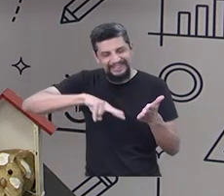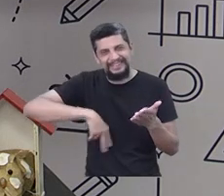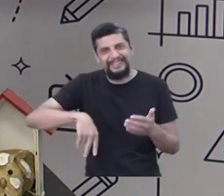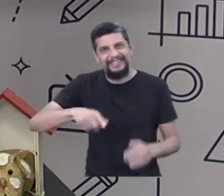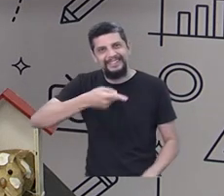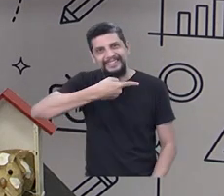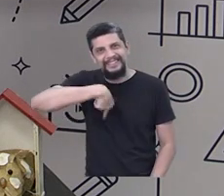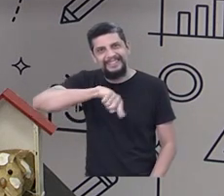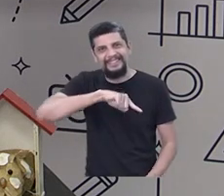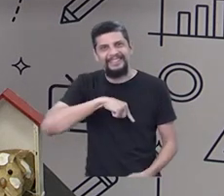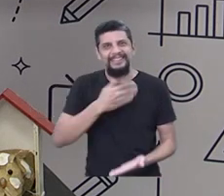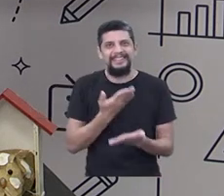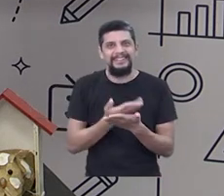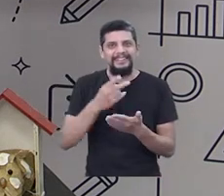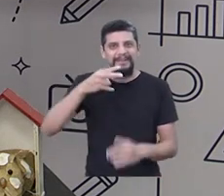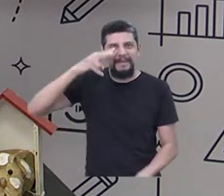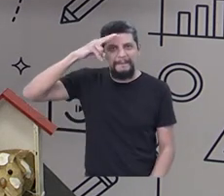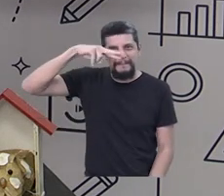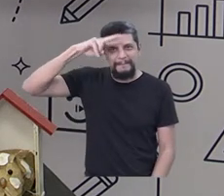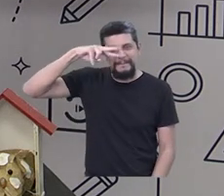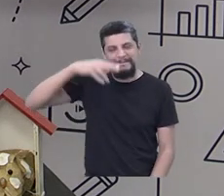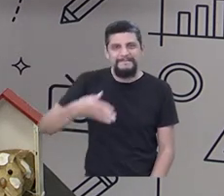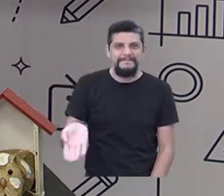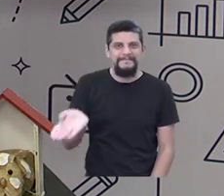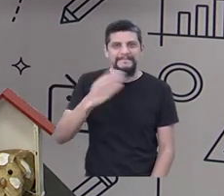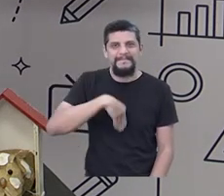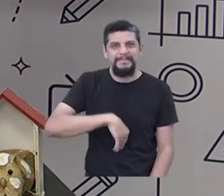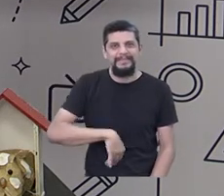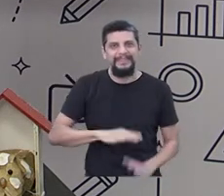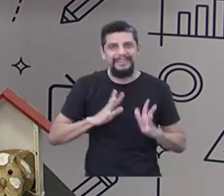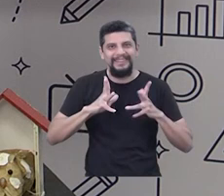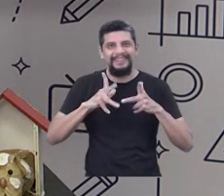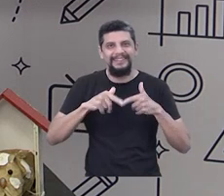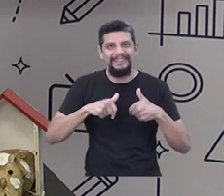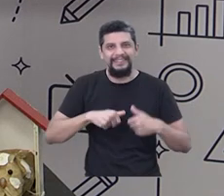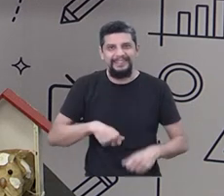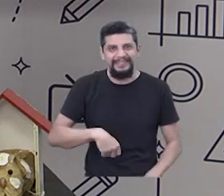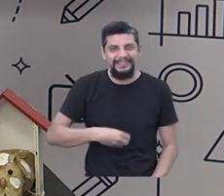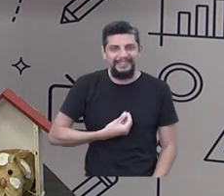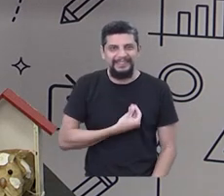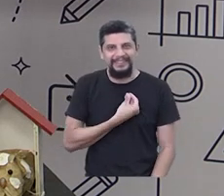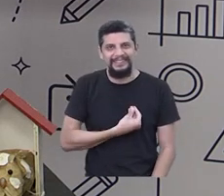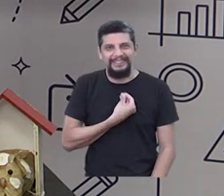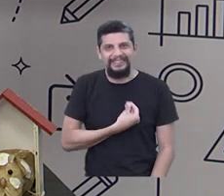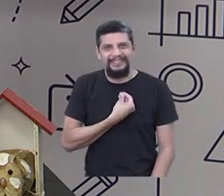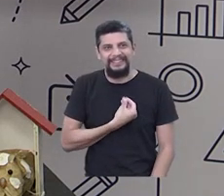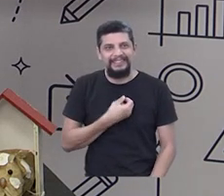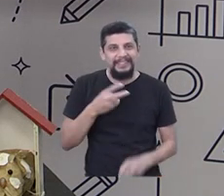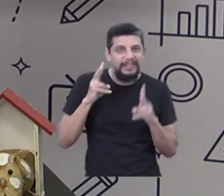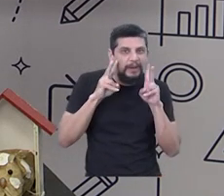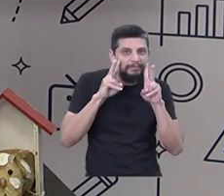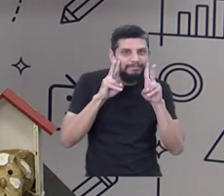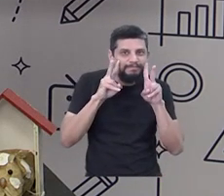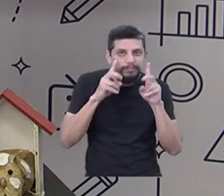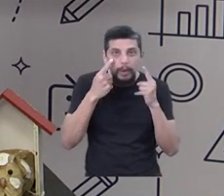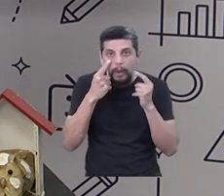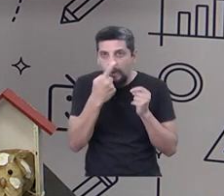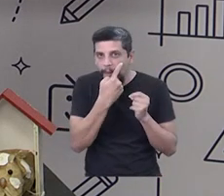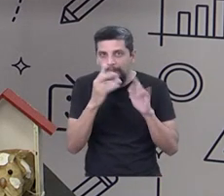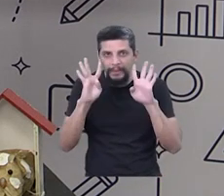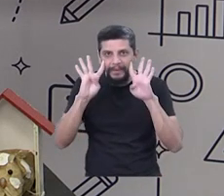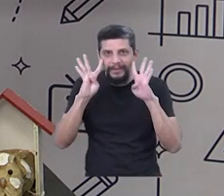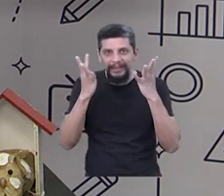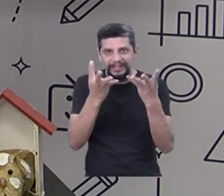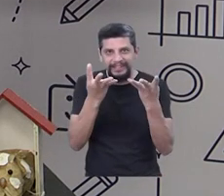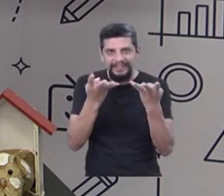da nossa história. Vamos lá? Para isso, todos devem estar de ouvidos bem